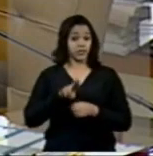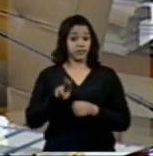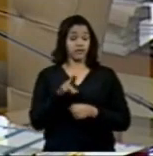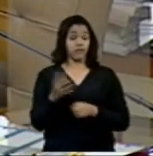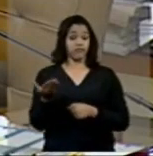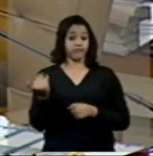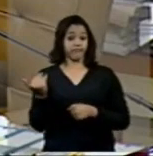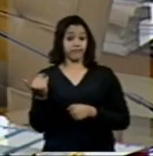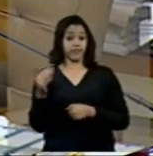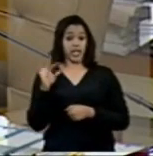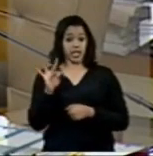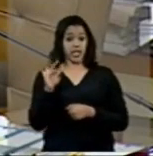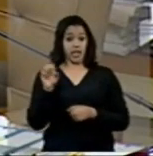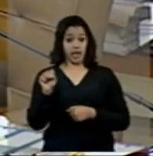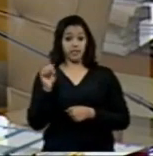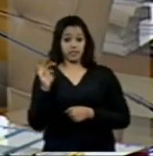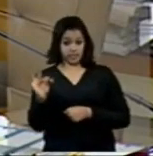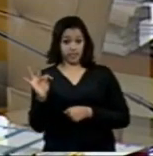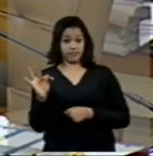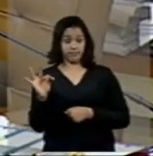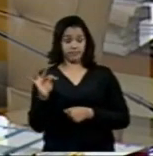utilizado pelo TST